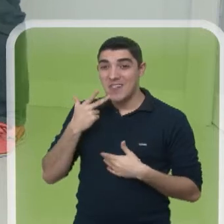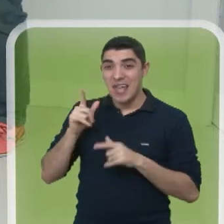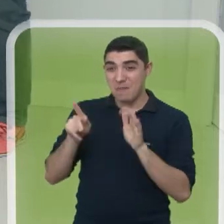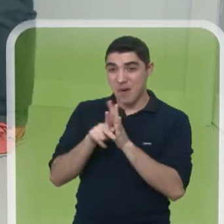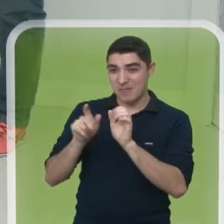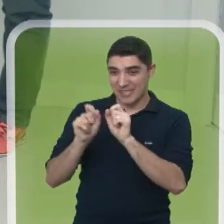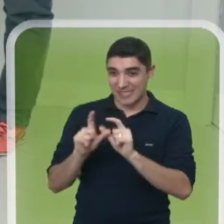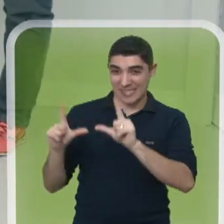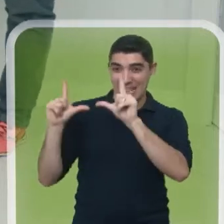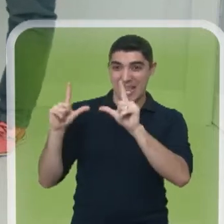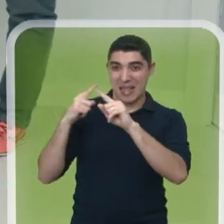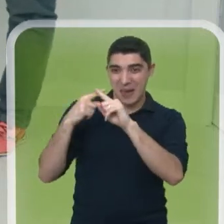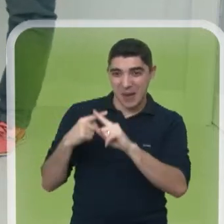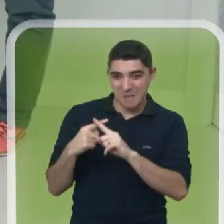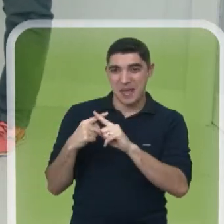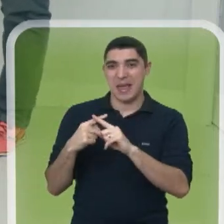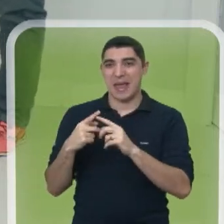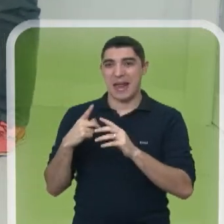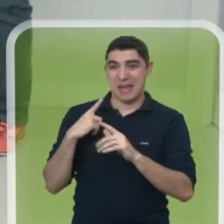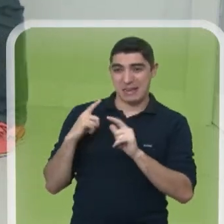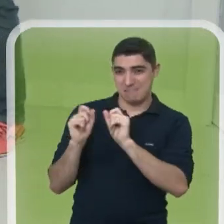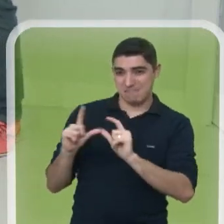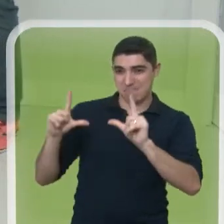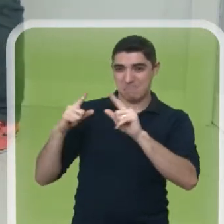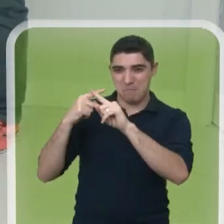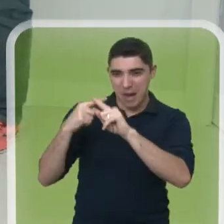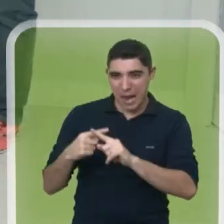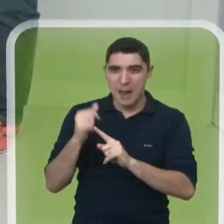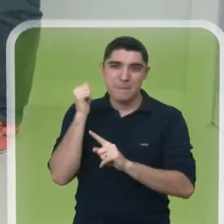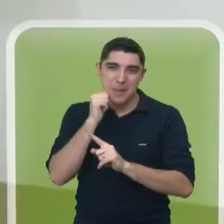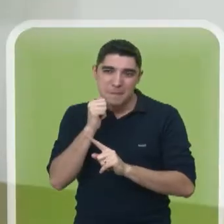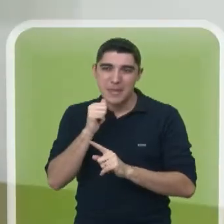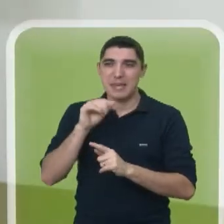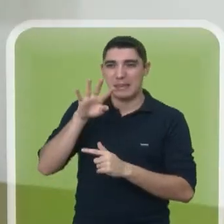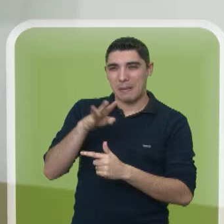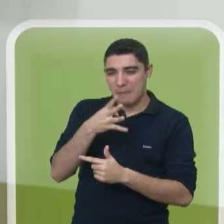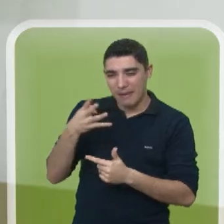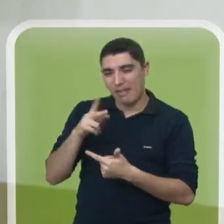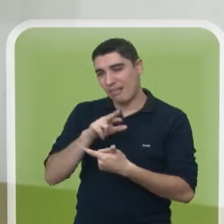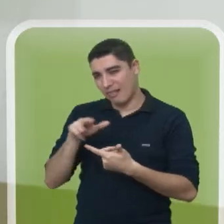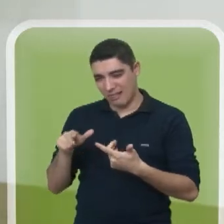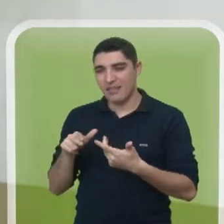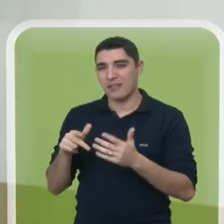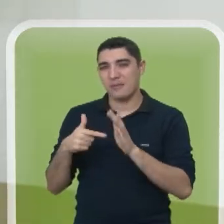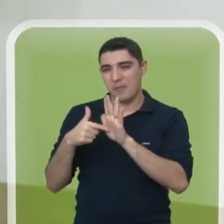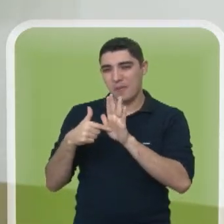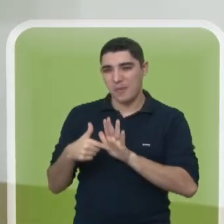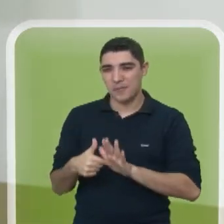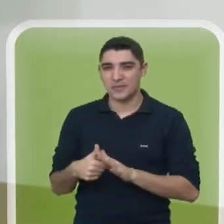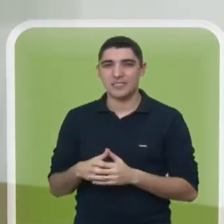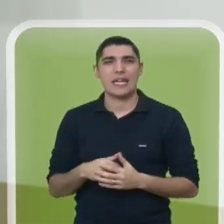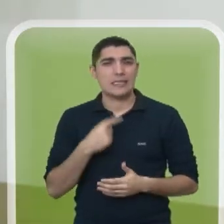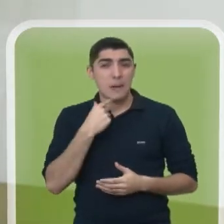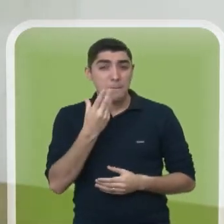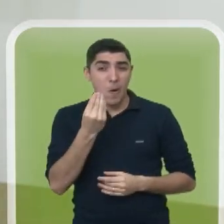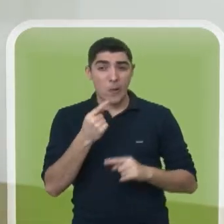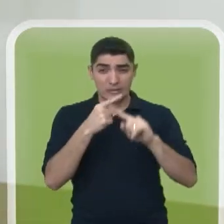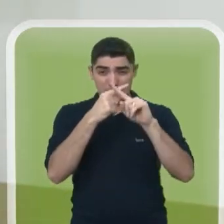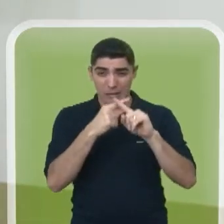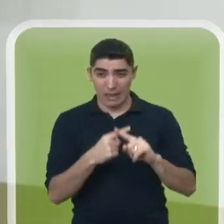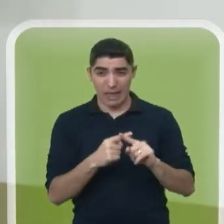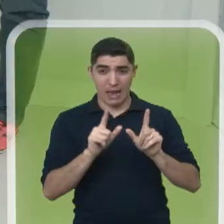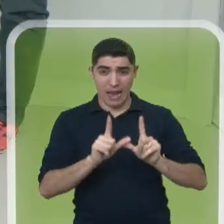tabela. Toda vez tem que ter tabela de feminino, masculino. Assustou a menina não foi embora. Cacetada de tabela que eu pedia para ela,